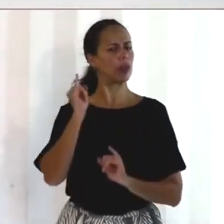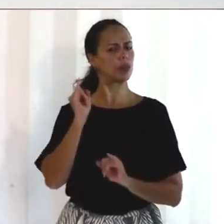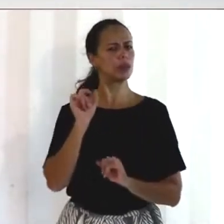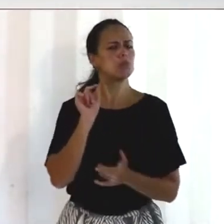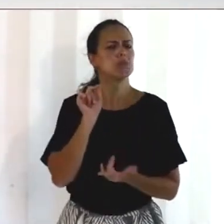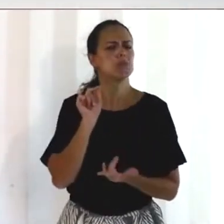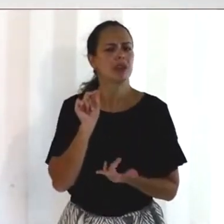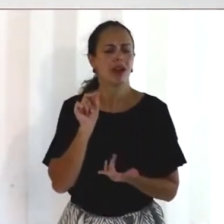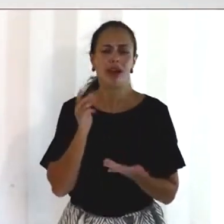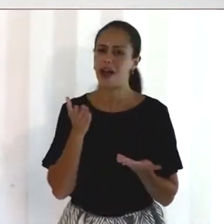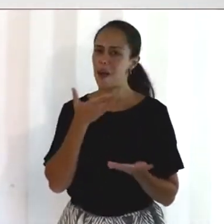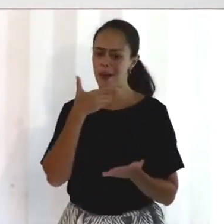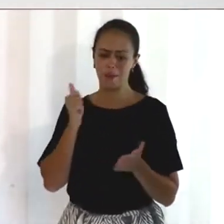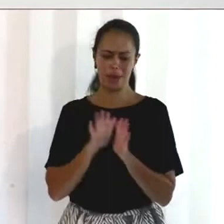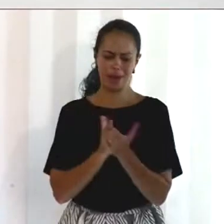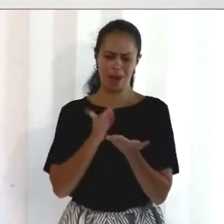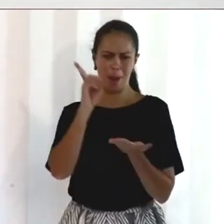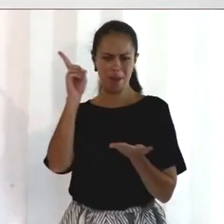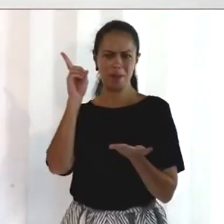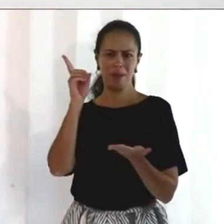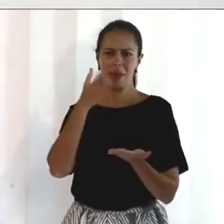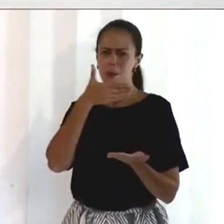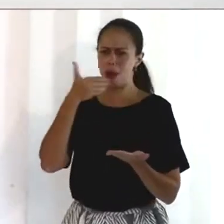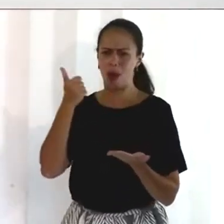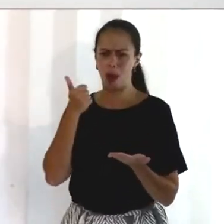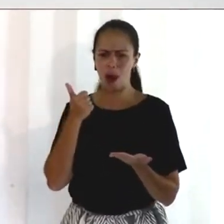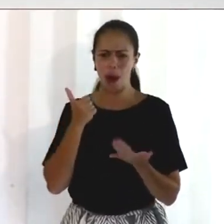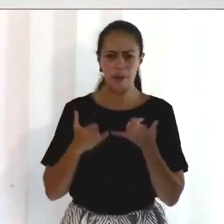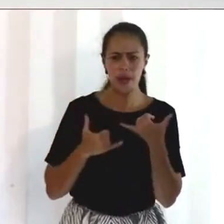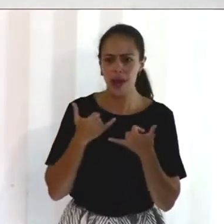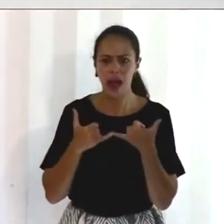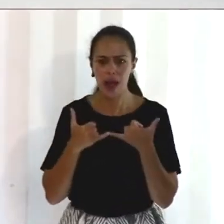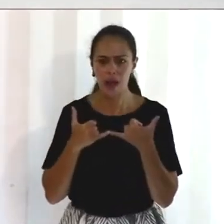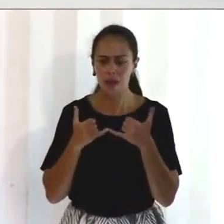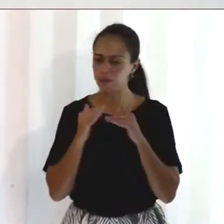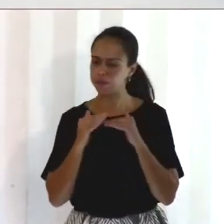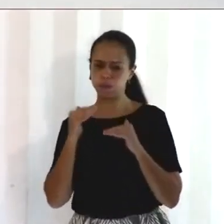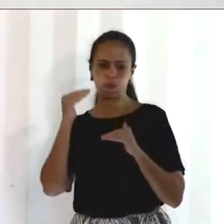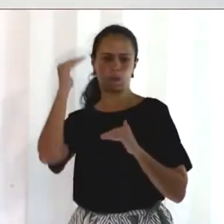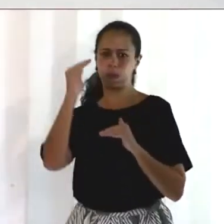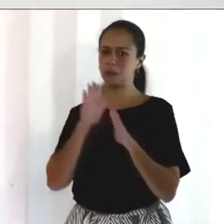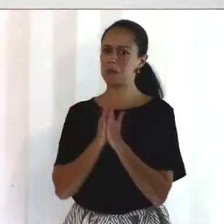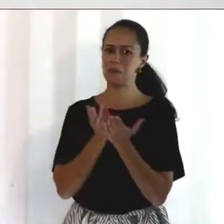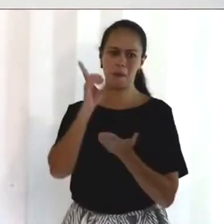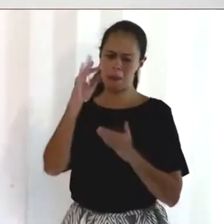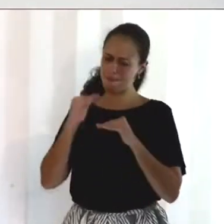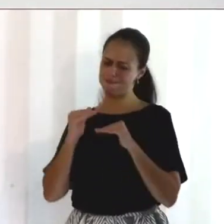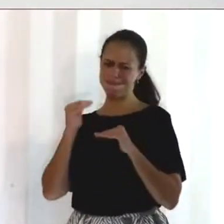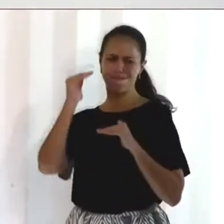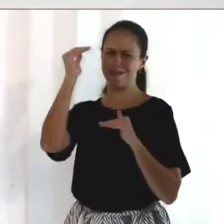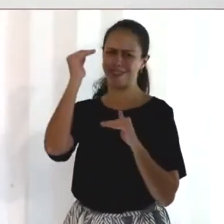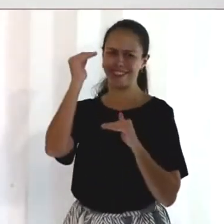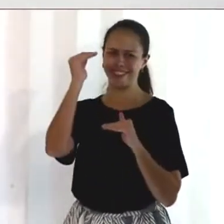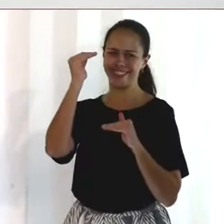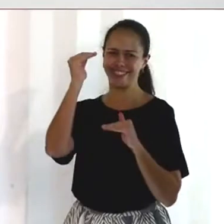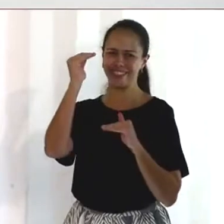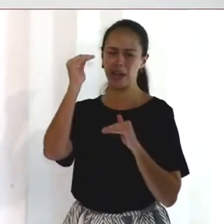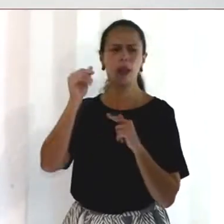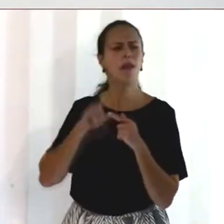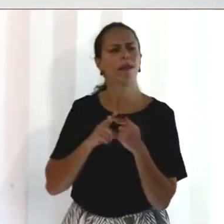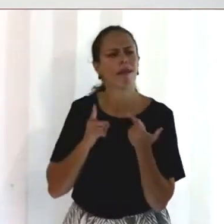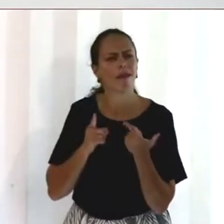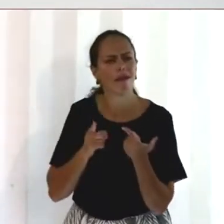melhor sonho de brinquedo que você tem. Este livro te dá vida, este livro te